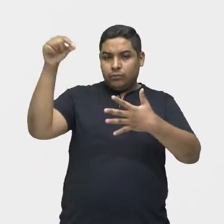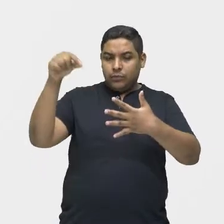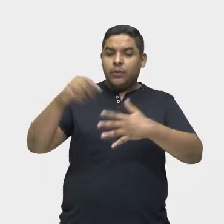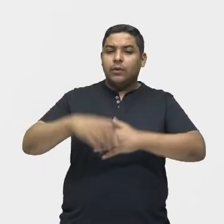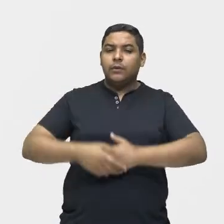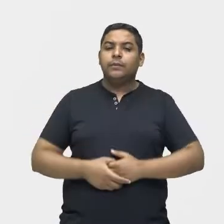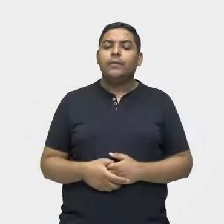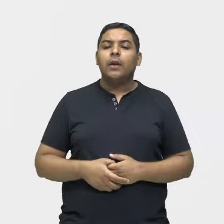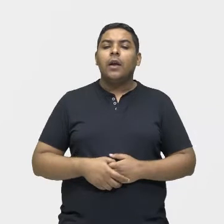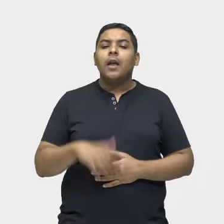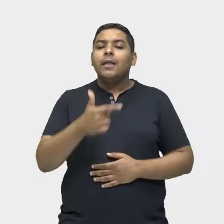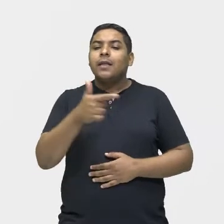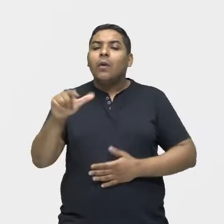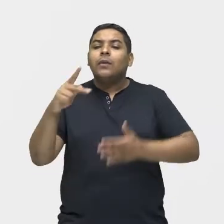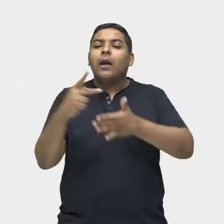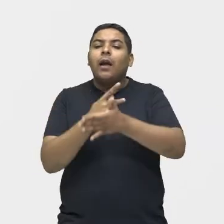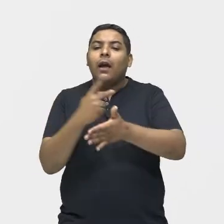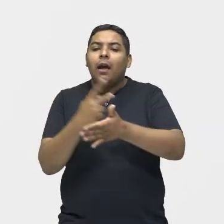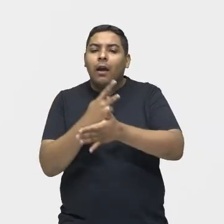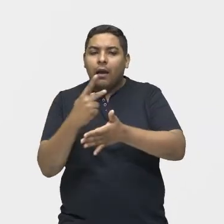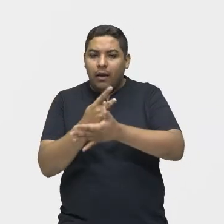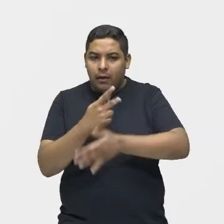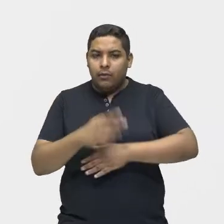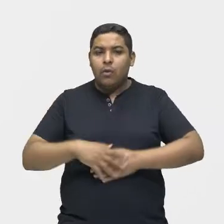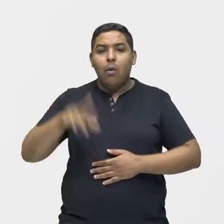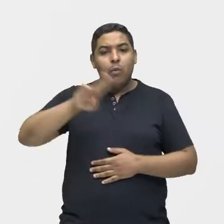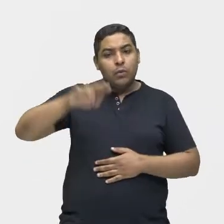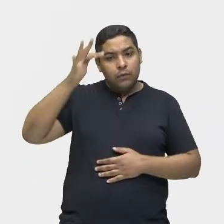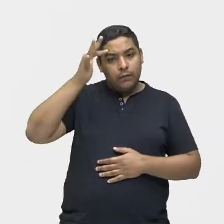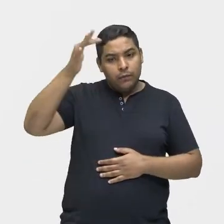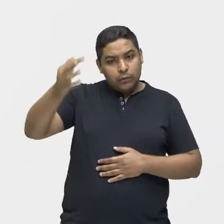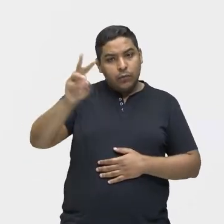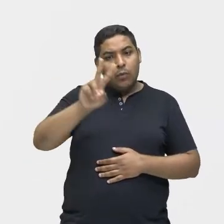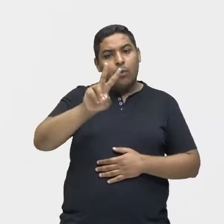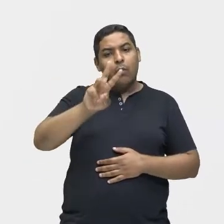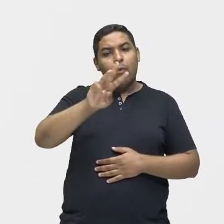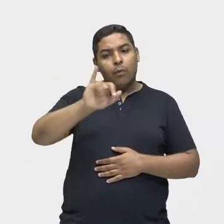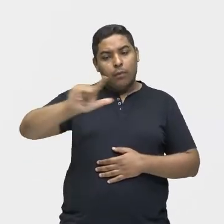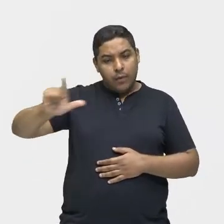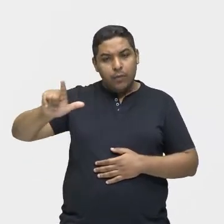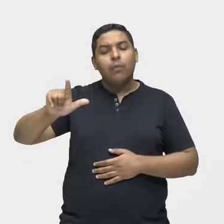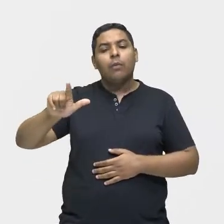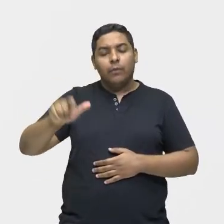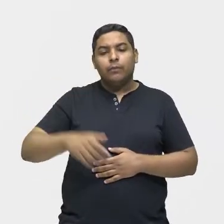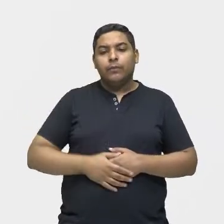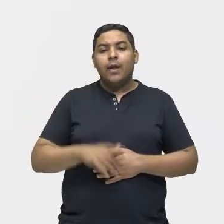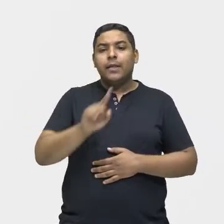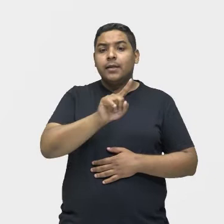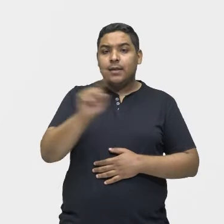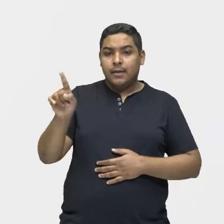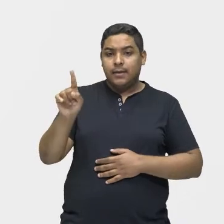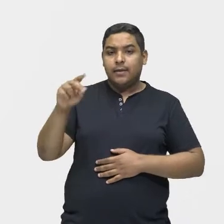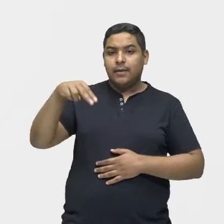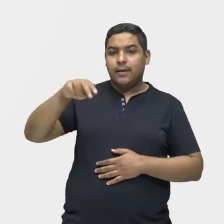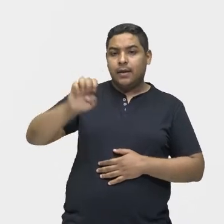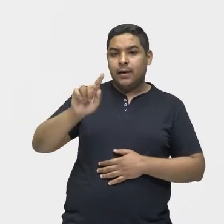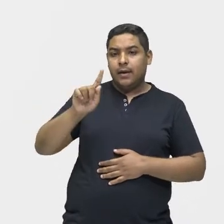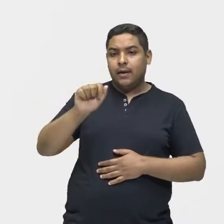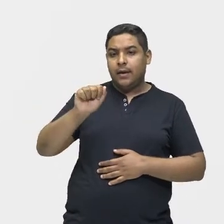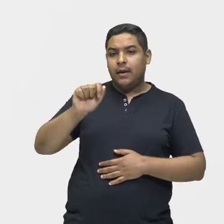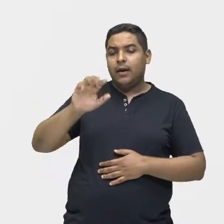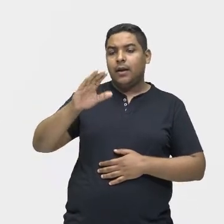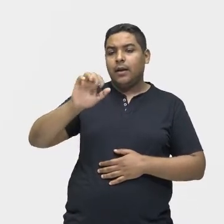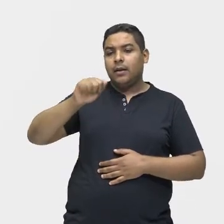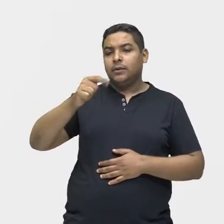na forma negativa. Então, dentre as opções, nós temos uma alternativa, tá, que não apresenta erro